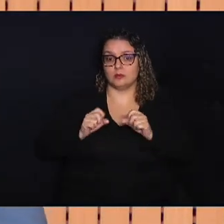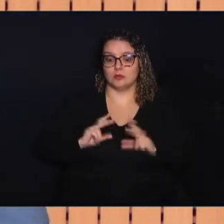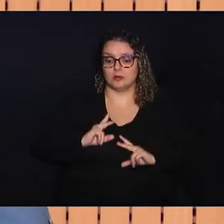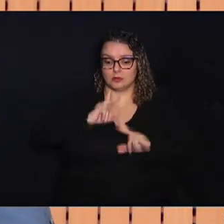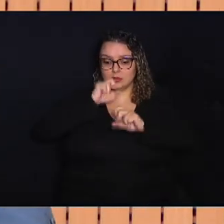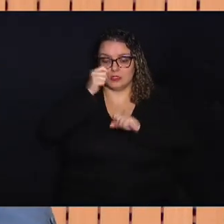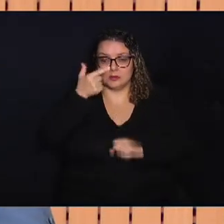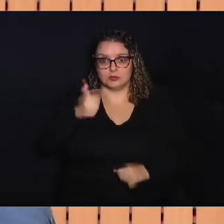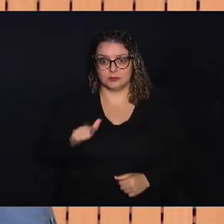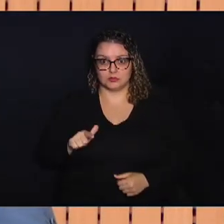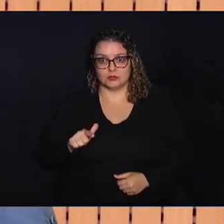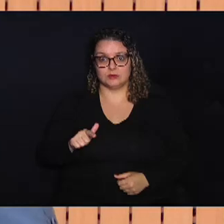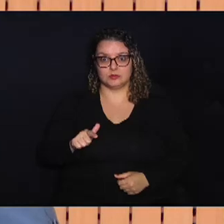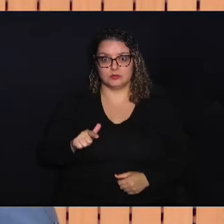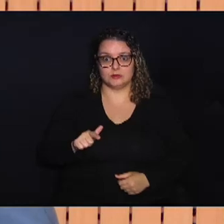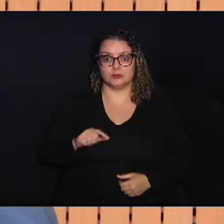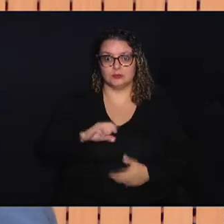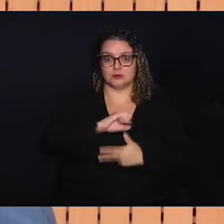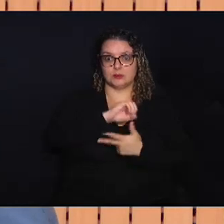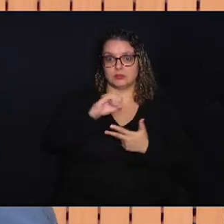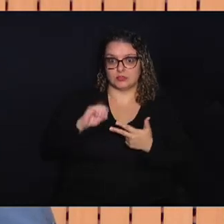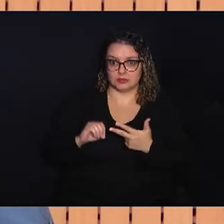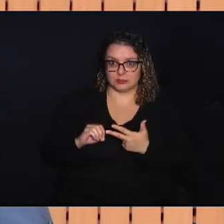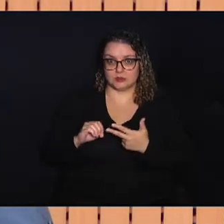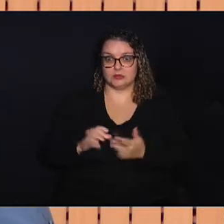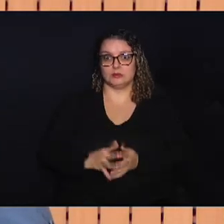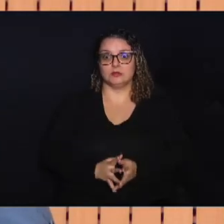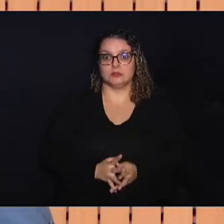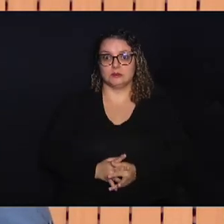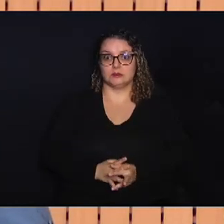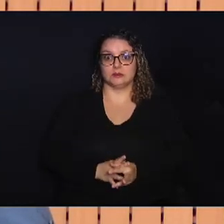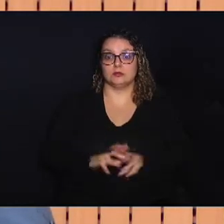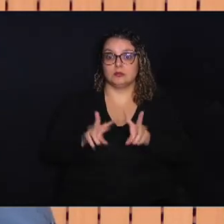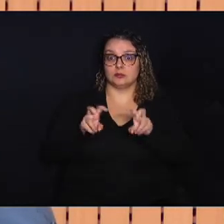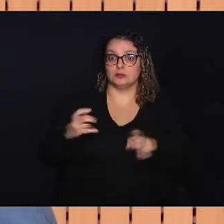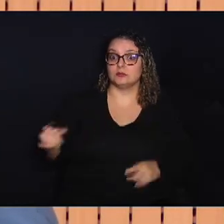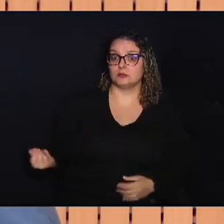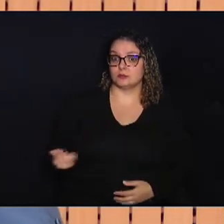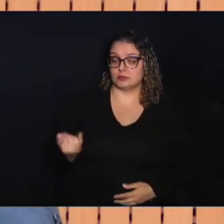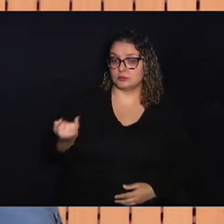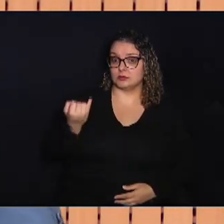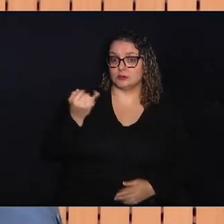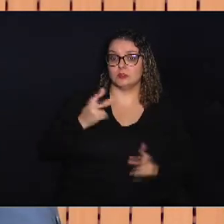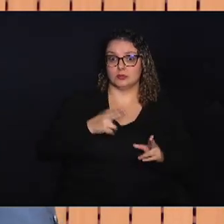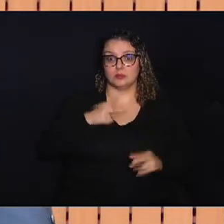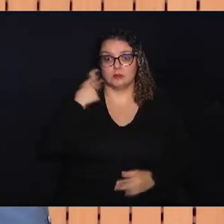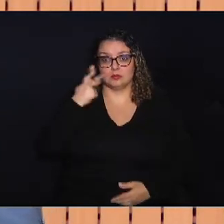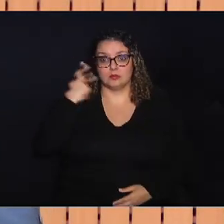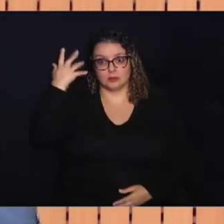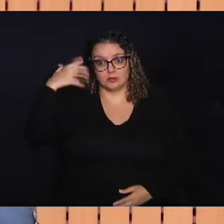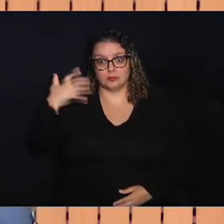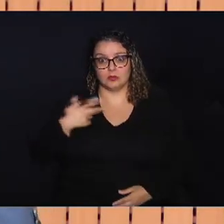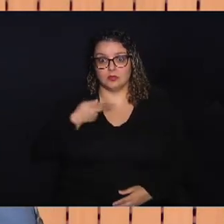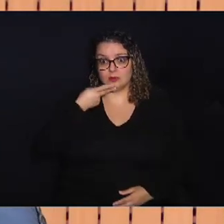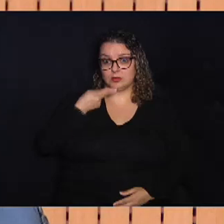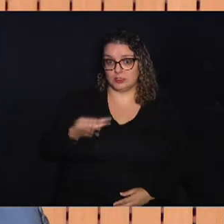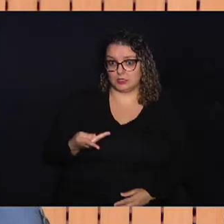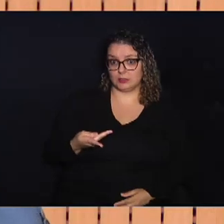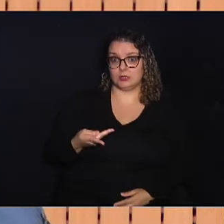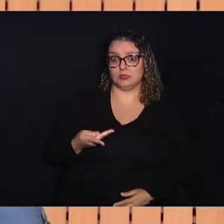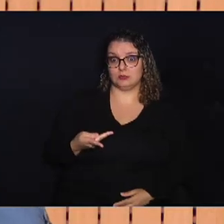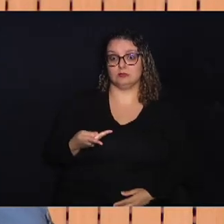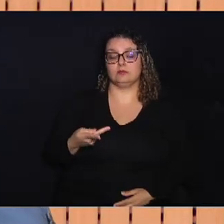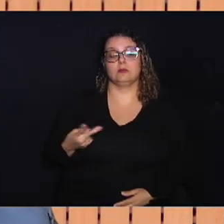novo o Enem, um tema super relevante, como a vereadora Guida aqui já trouxe bastante,